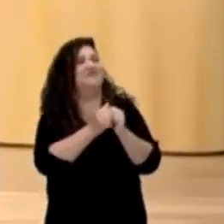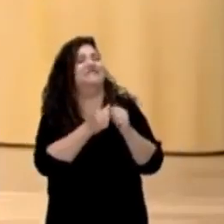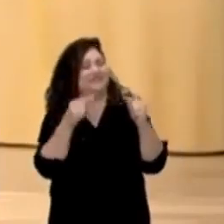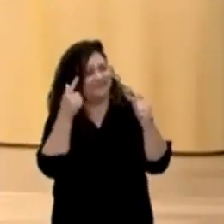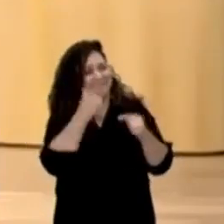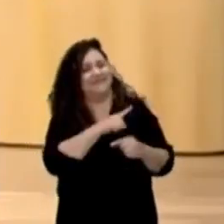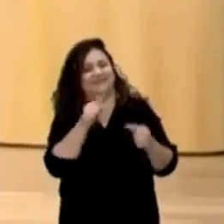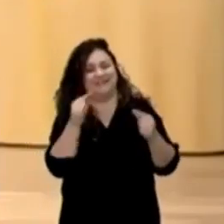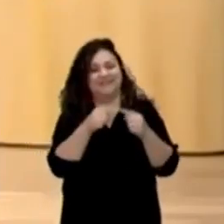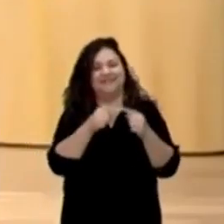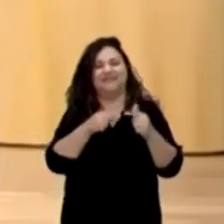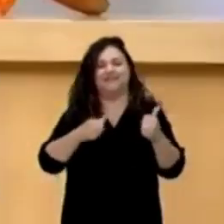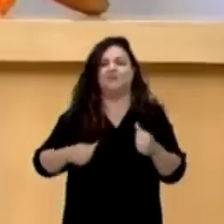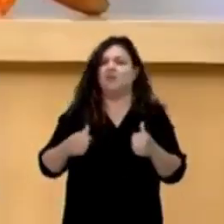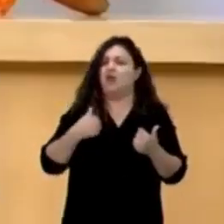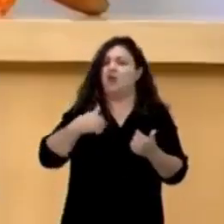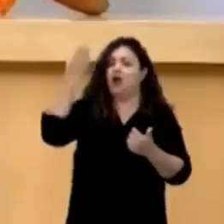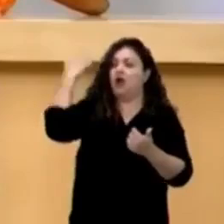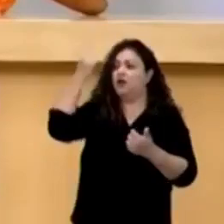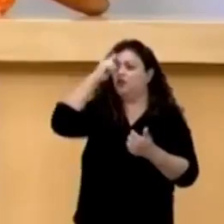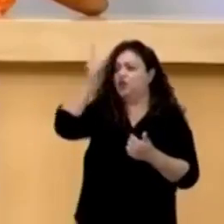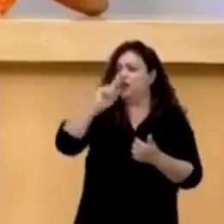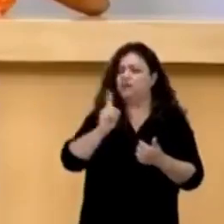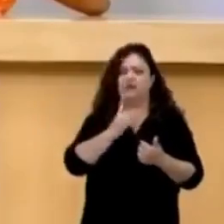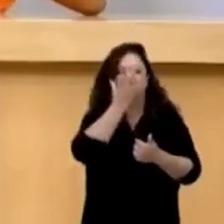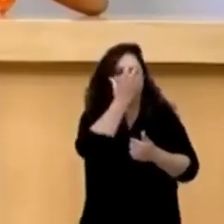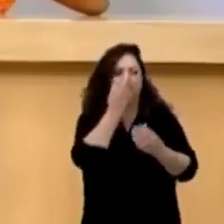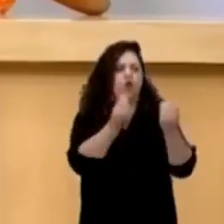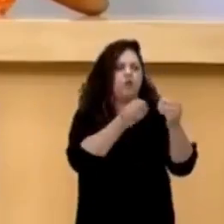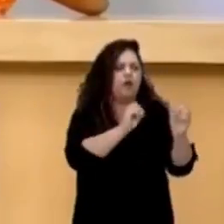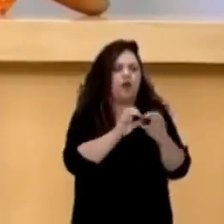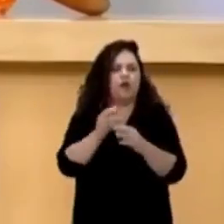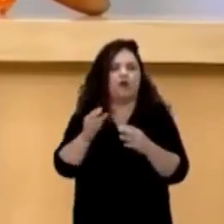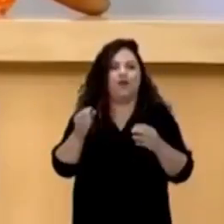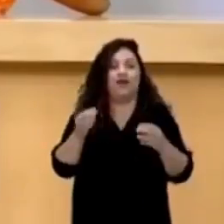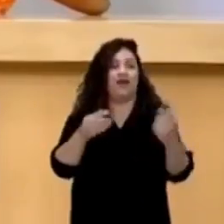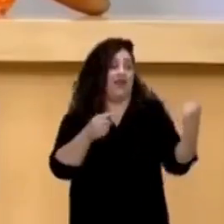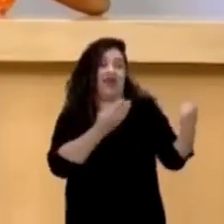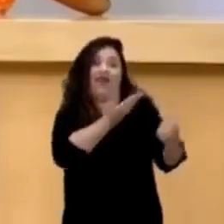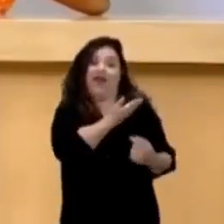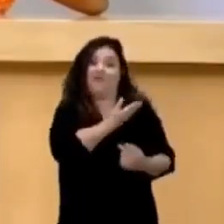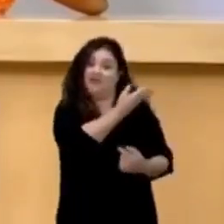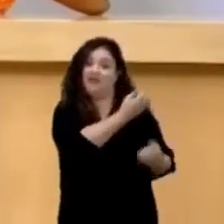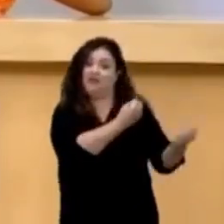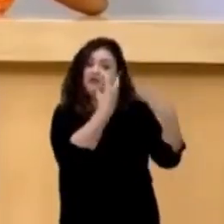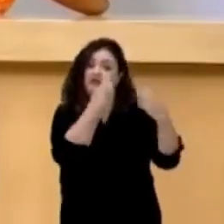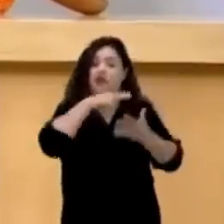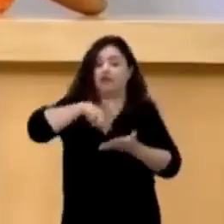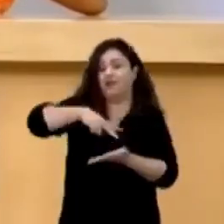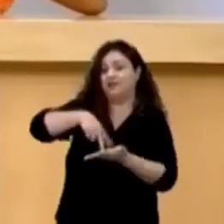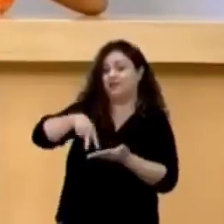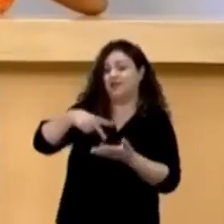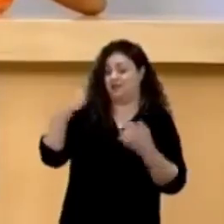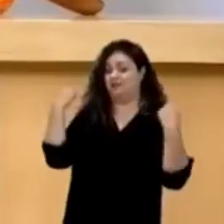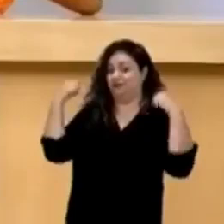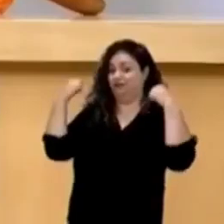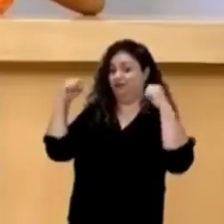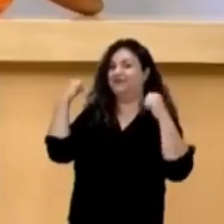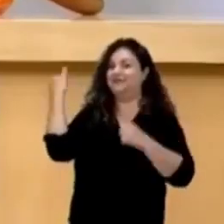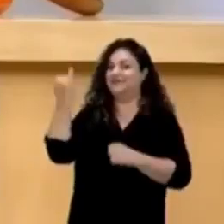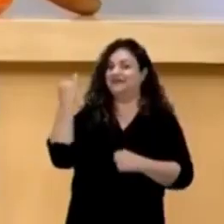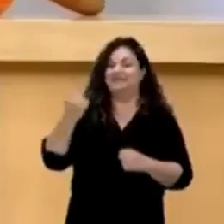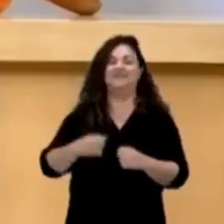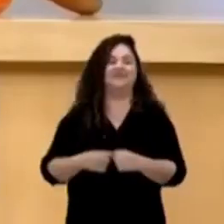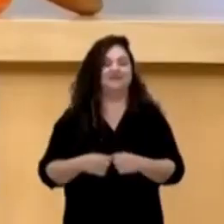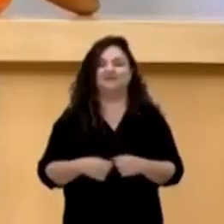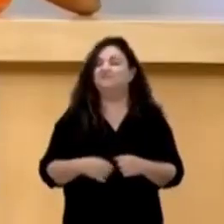não sabia nem direito gravar uma aula, agora eu já sei. E a minha amiga, ela me ensina a dançar, porque a gente tem que mexer o esqueleto, né? Ela